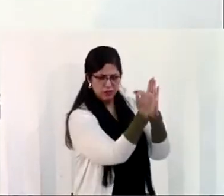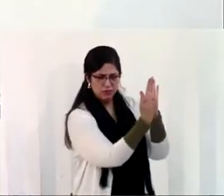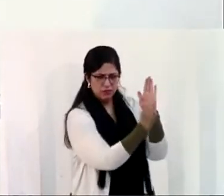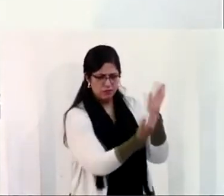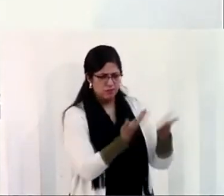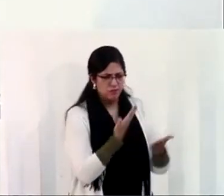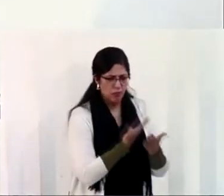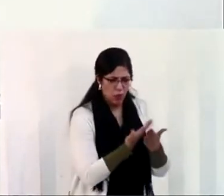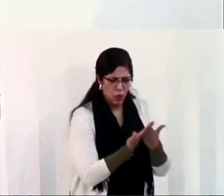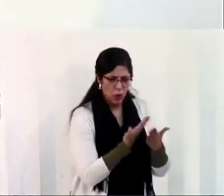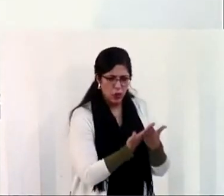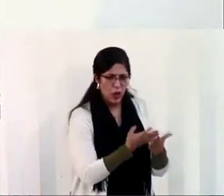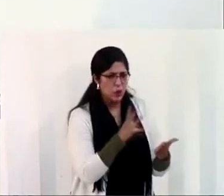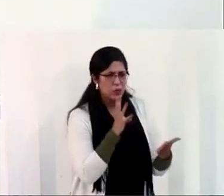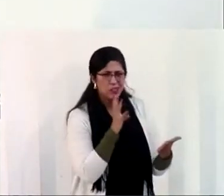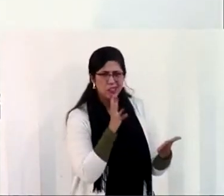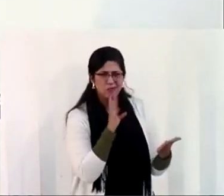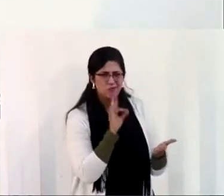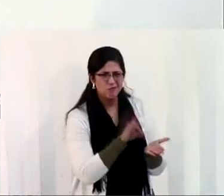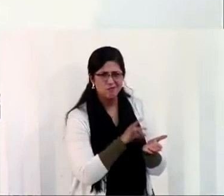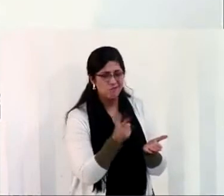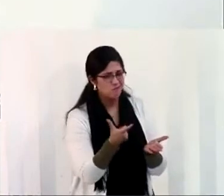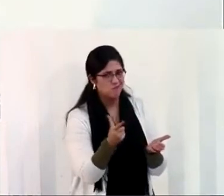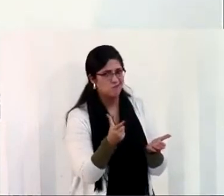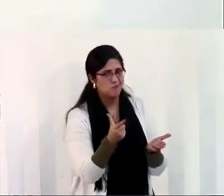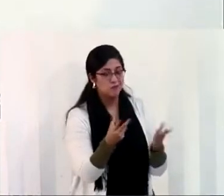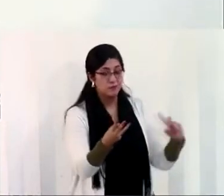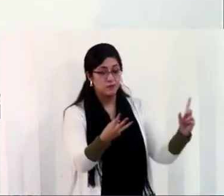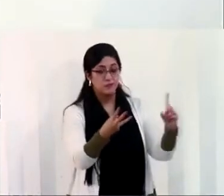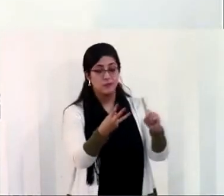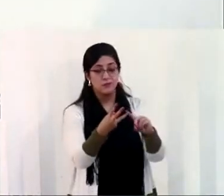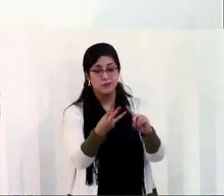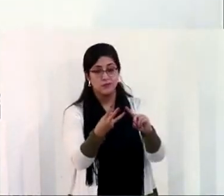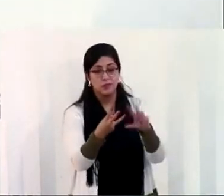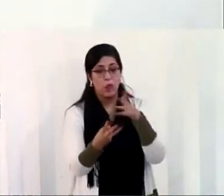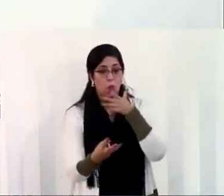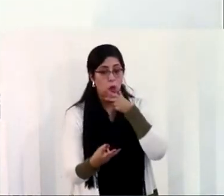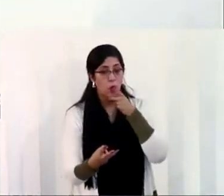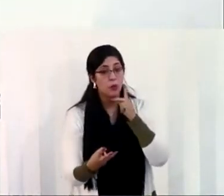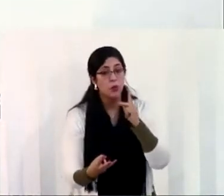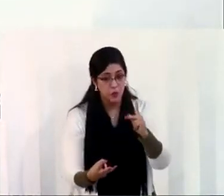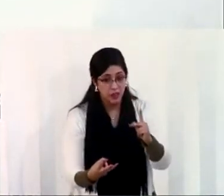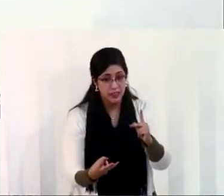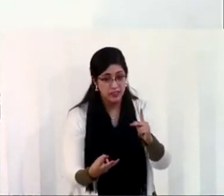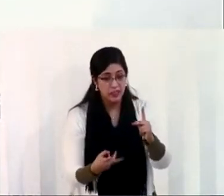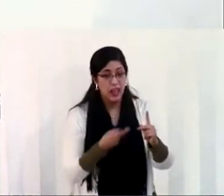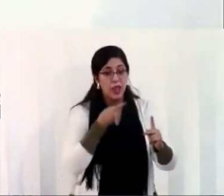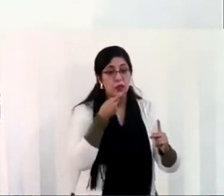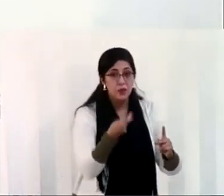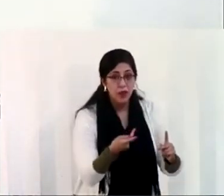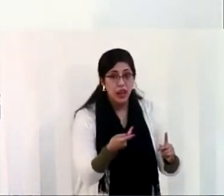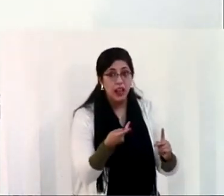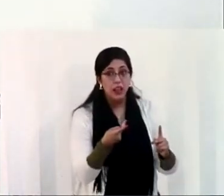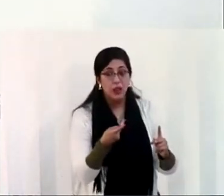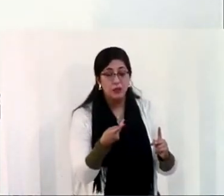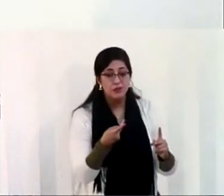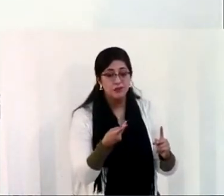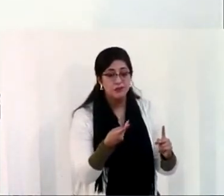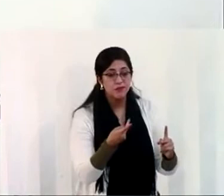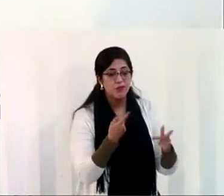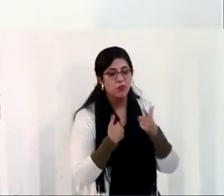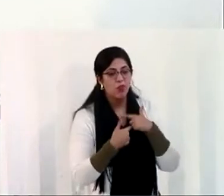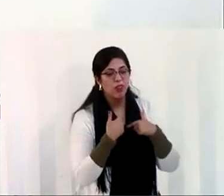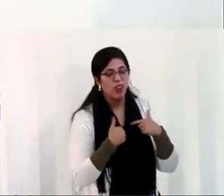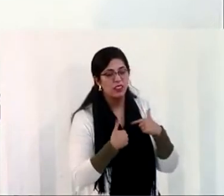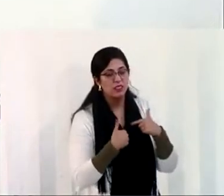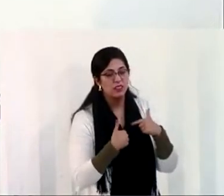não o conheceram, os pastores prevaricaram, e os profetas passaram a falar da vontade de Baal.